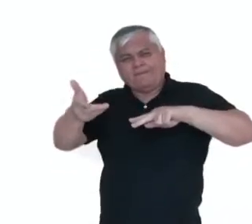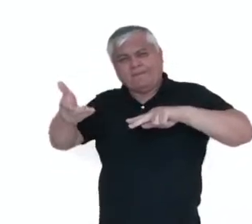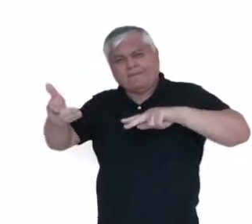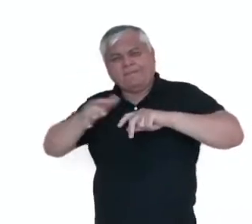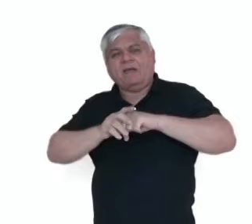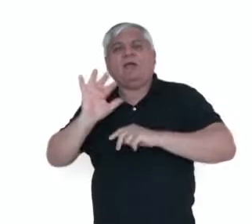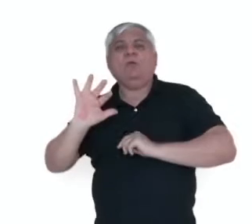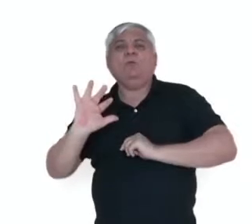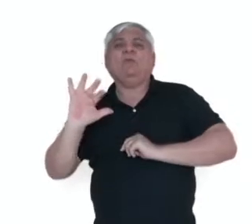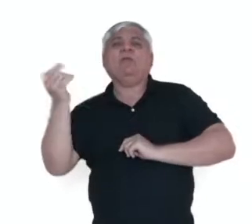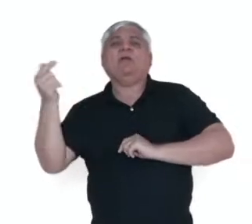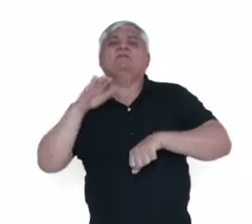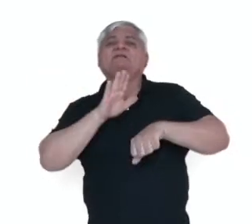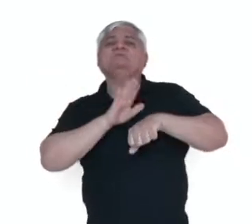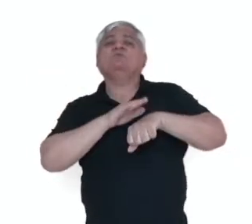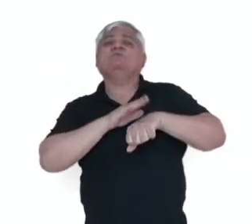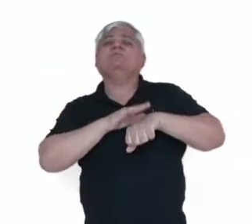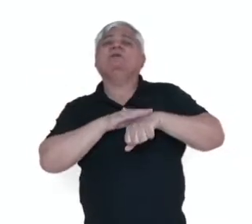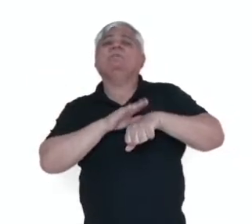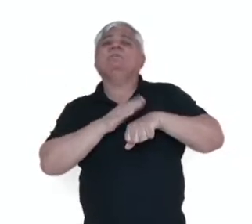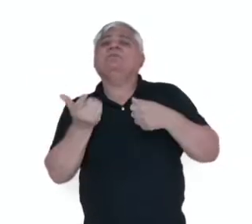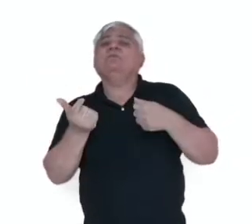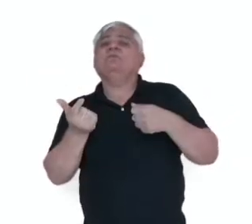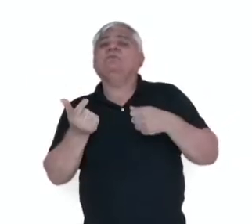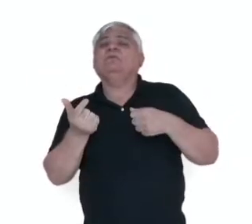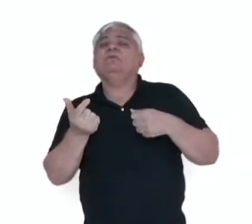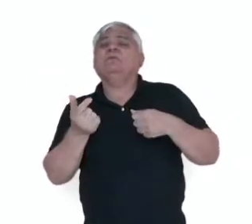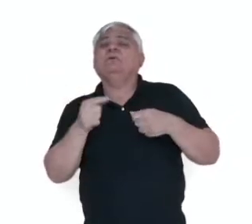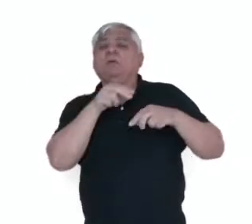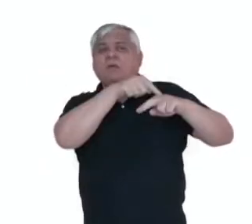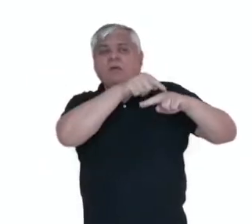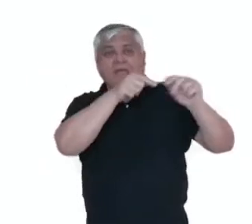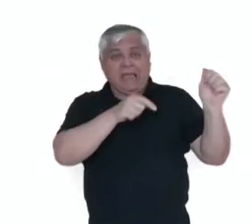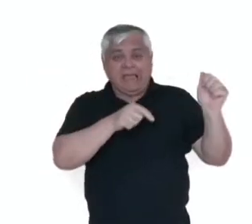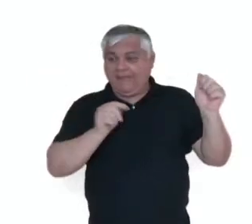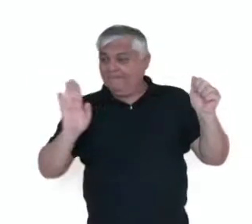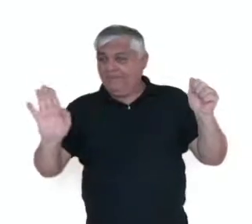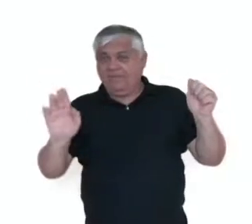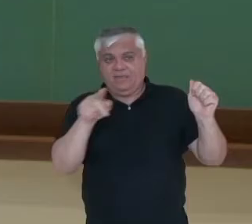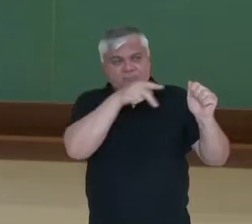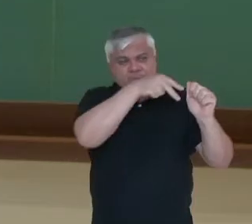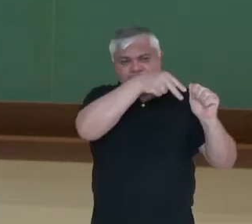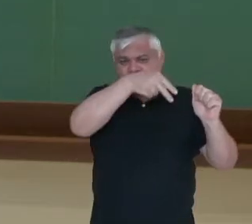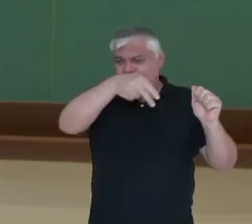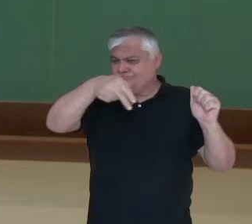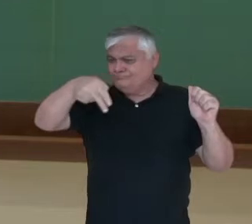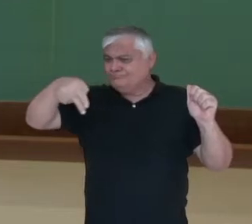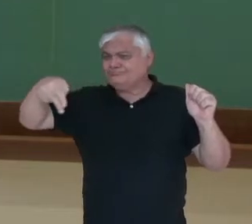que ocorrerá com o tempo gasto para o deslocamento? Ou seja, qual é o